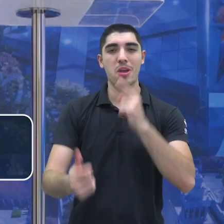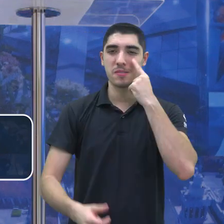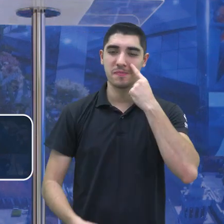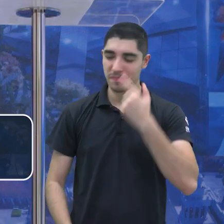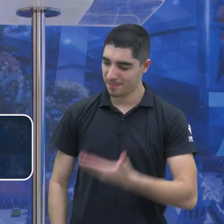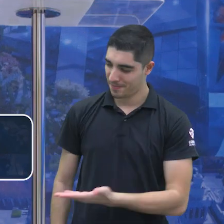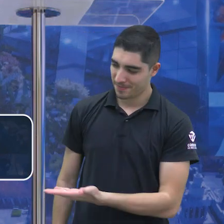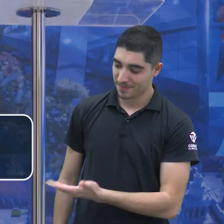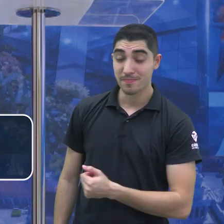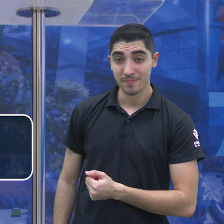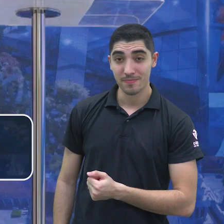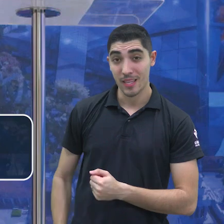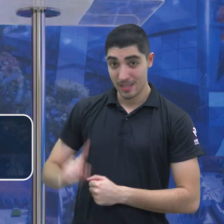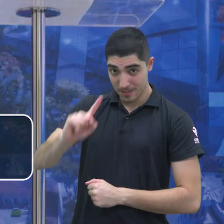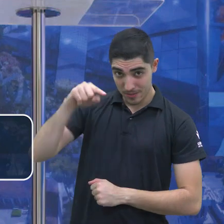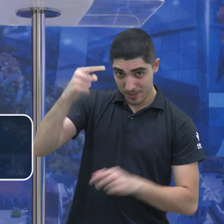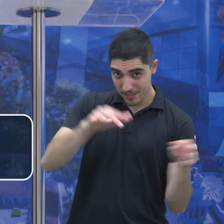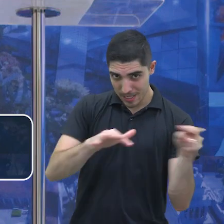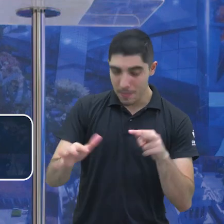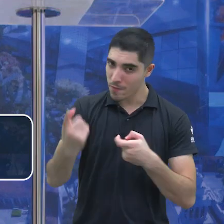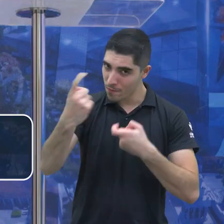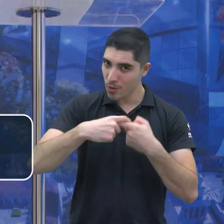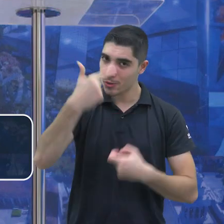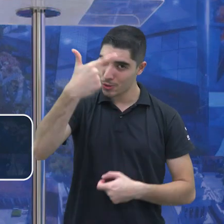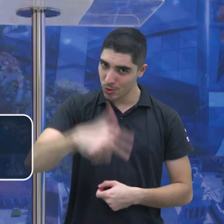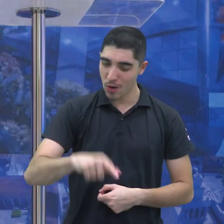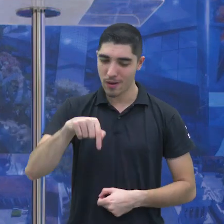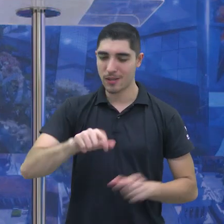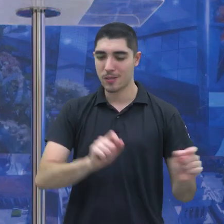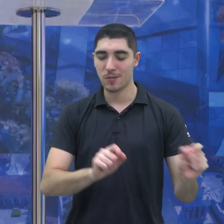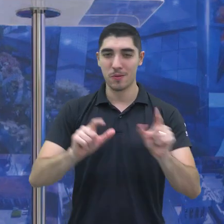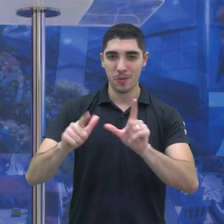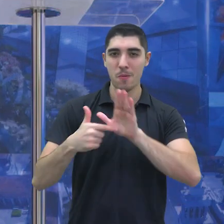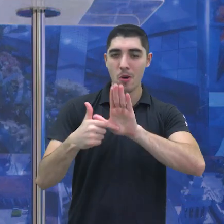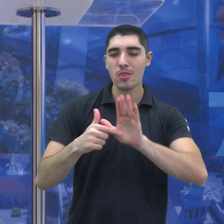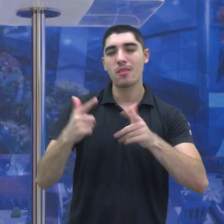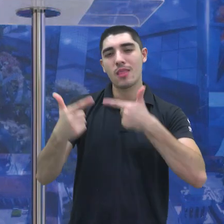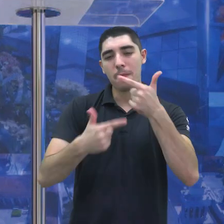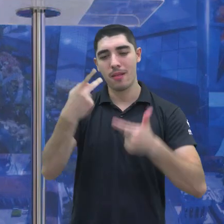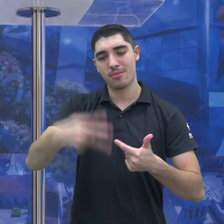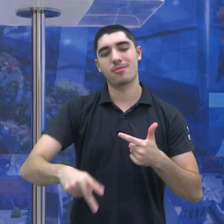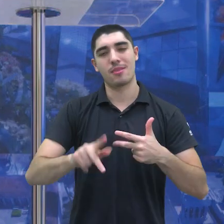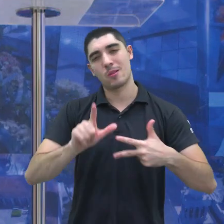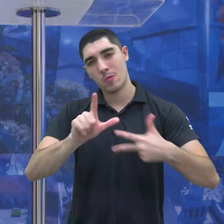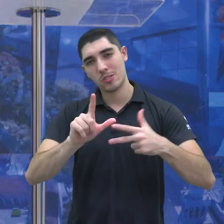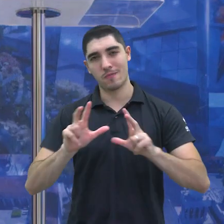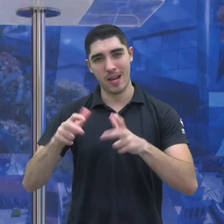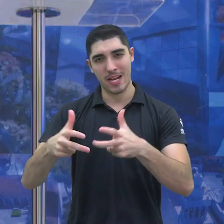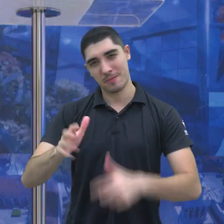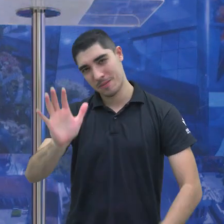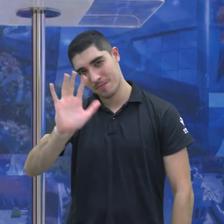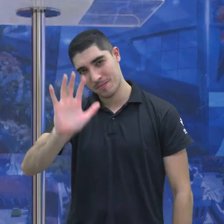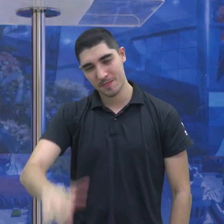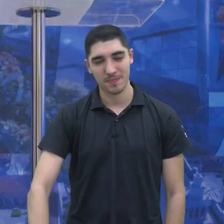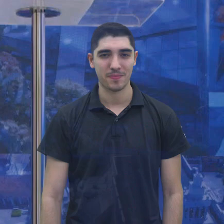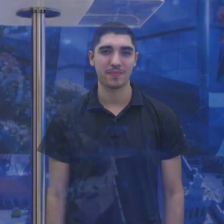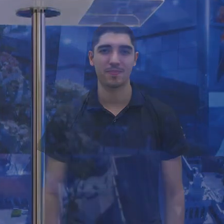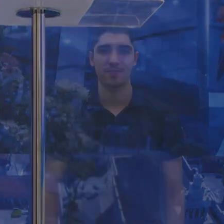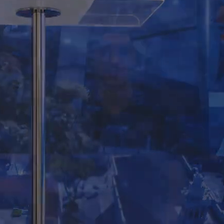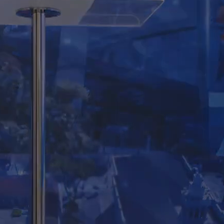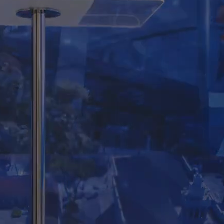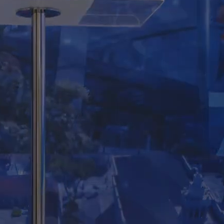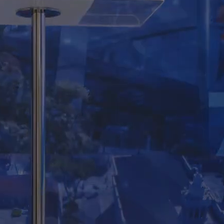Câmara SJC. Semana que vem eu volto com mais informações do trabalho do Legislativo na nossa cidade. Tchau, tchau!